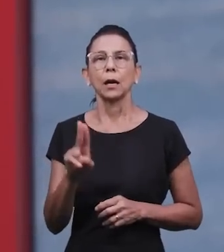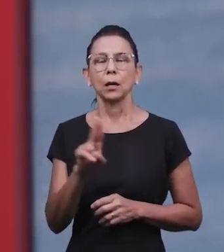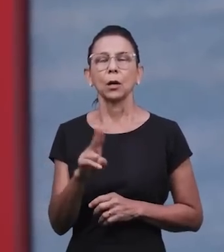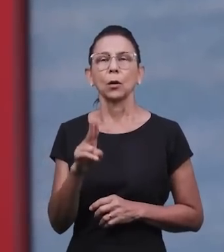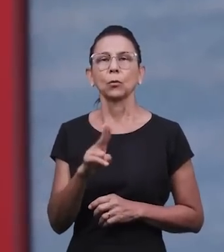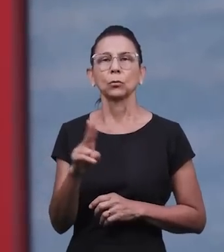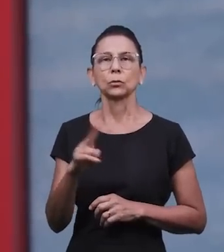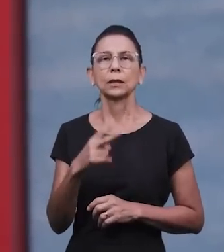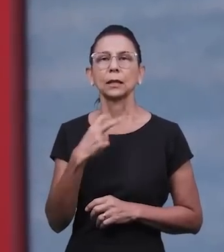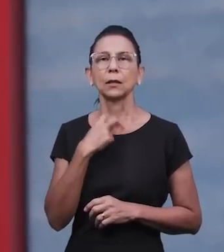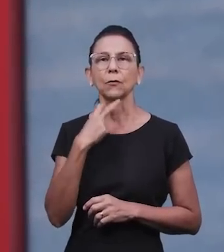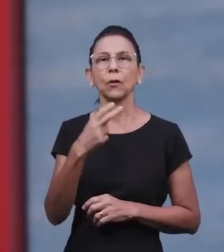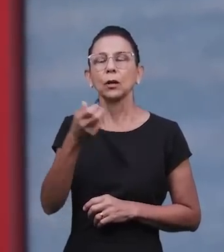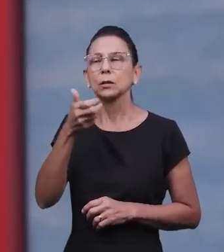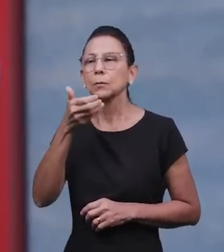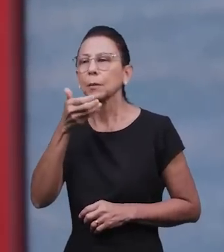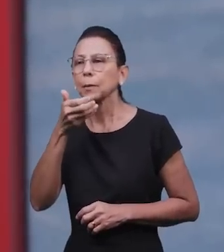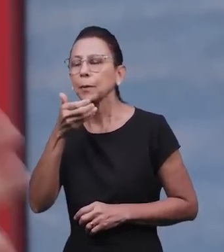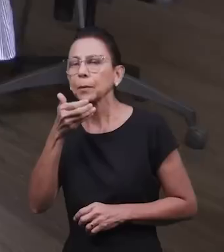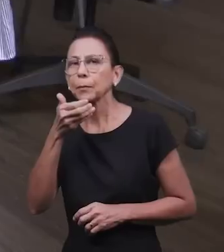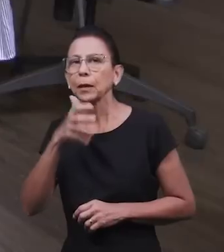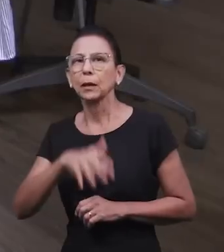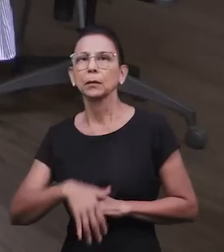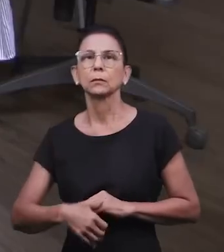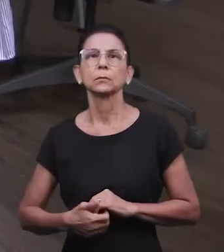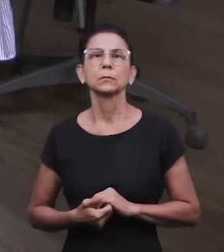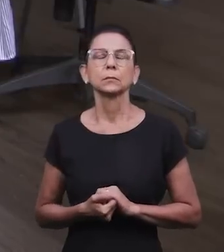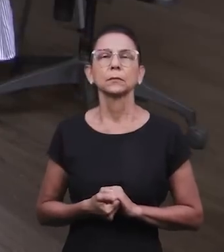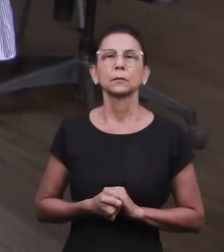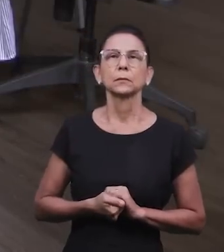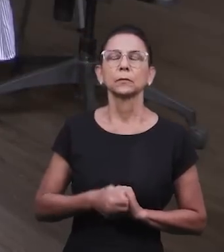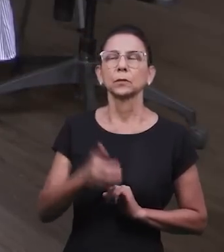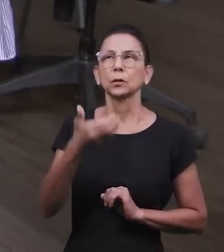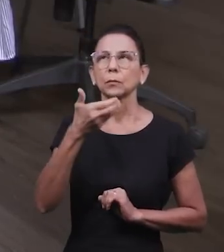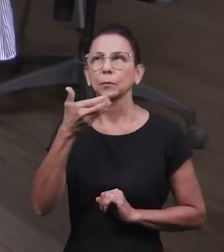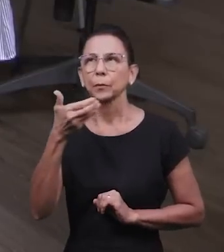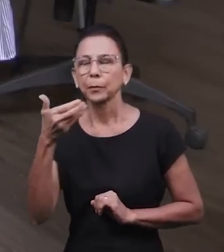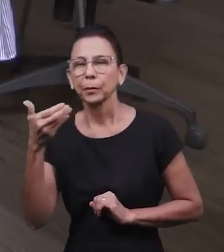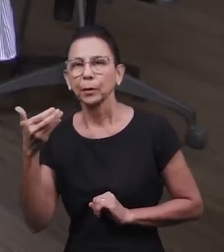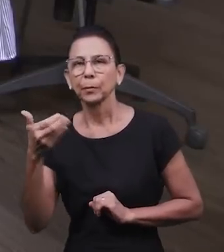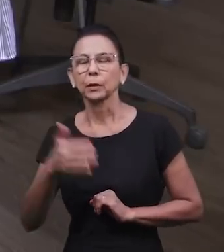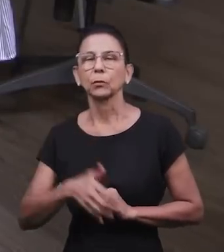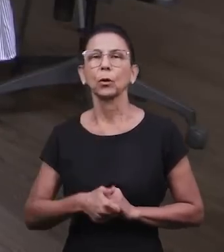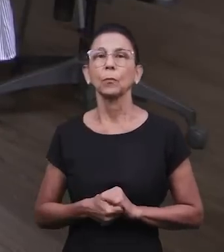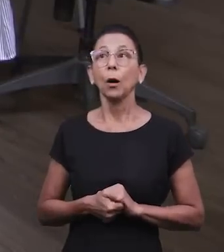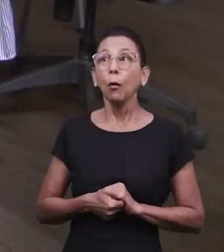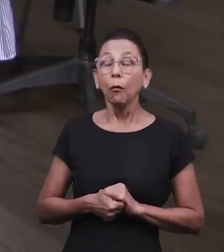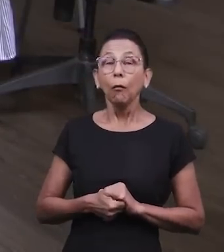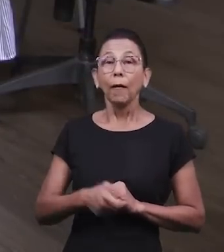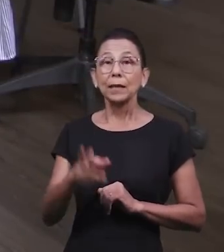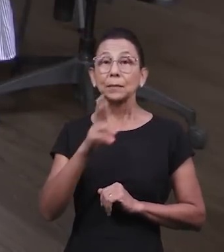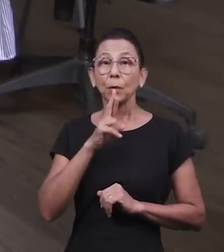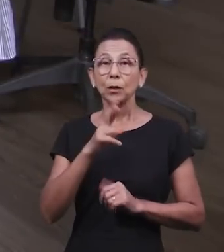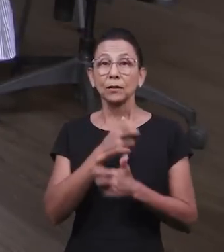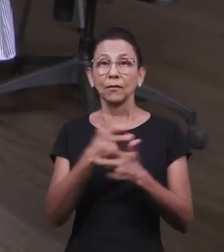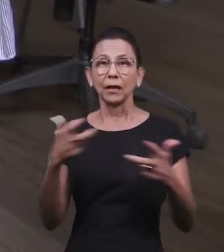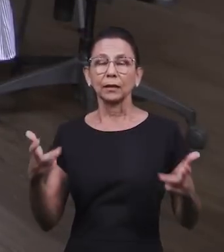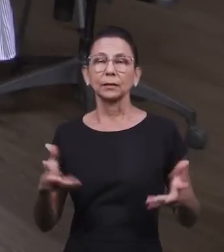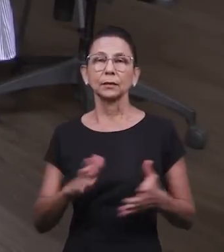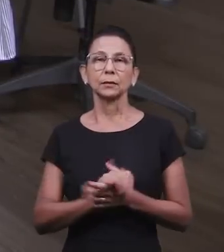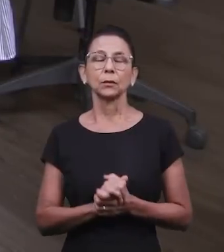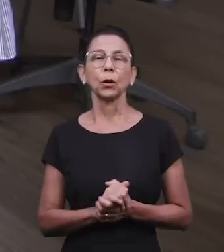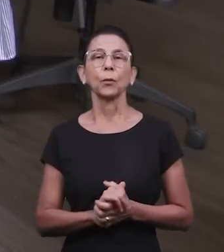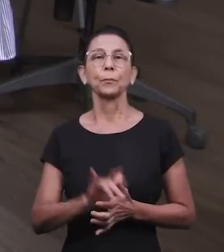resposta, sempre tem umas... Você imagina que não tem resposta, mas vem umas 50 respostas. Então o YouTube é uma boa ferramenta de aprender, o Instagram é uma boa ferramenta de aprender,